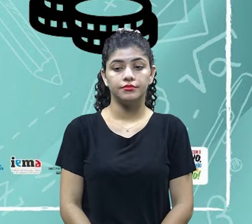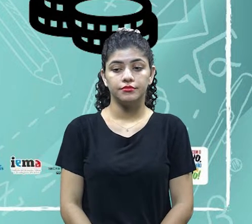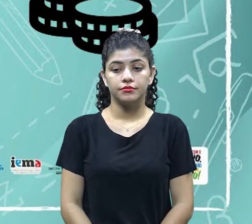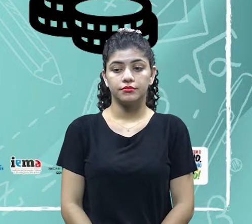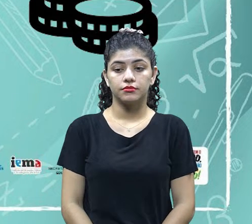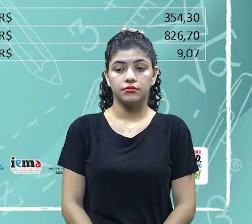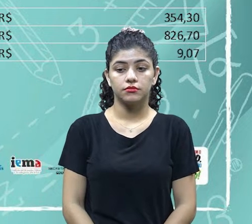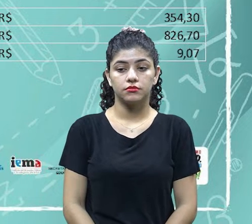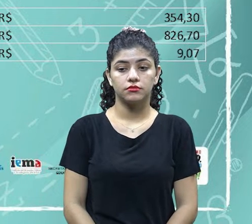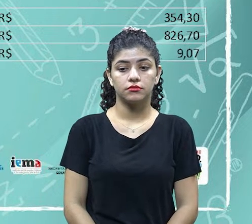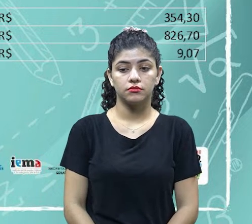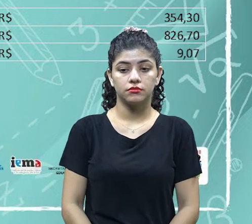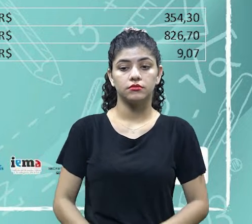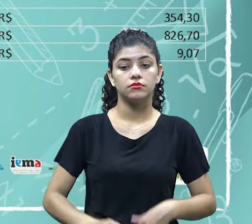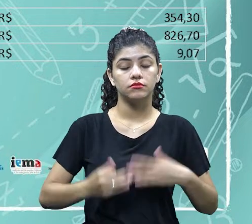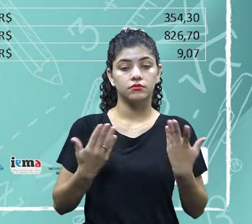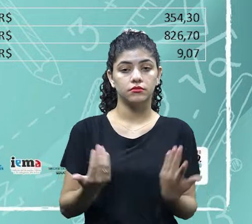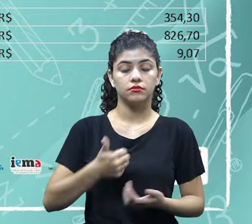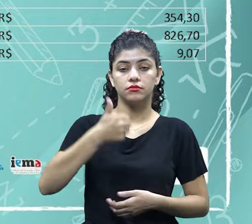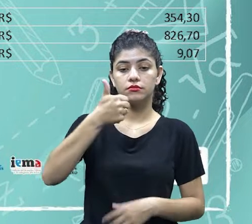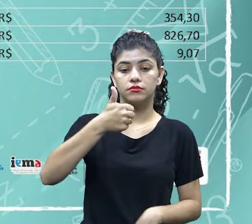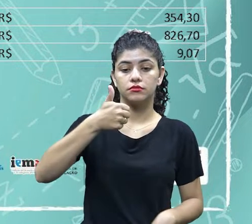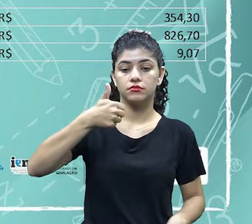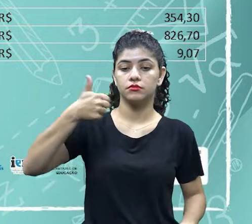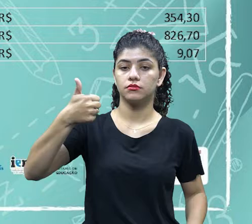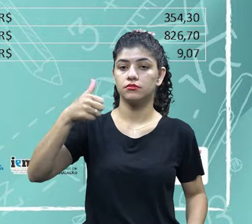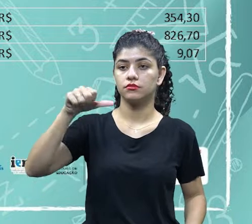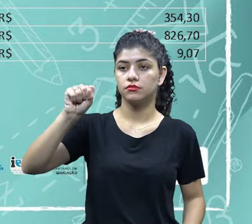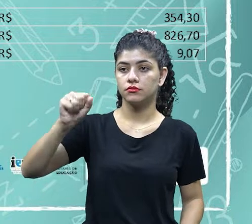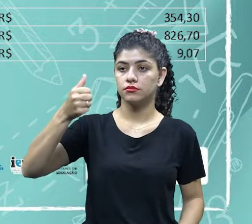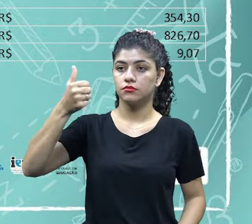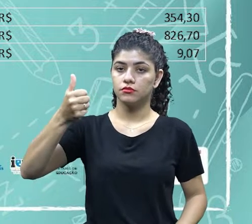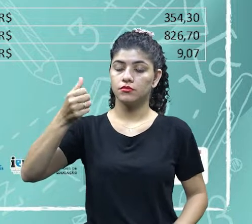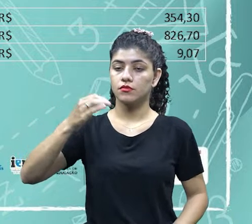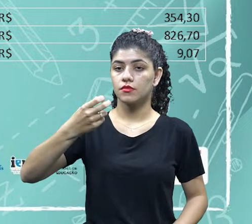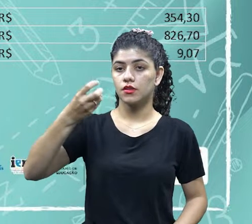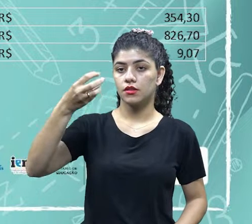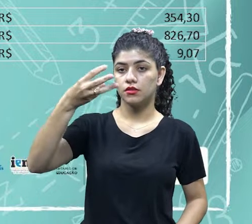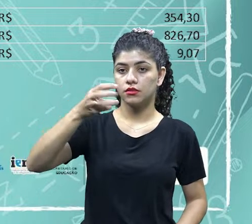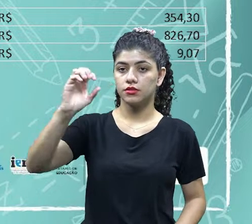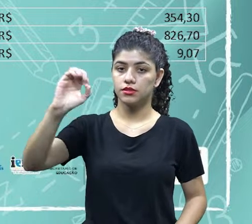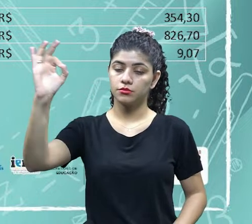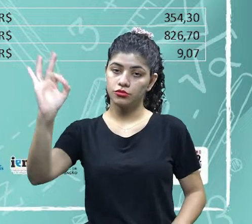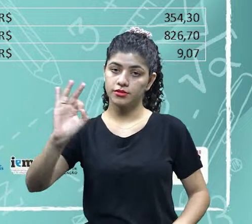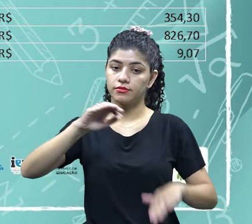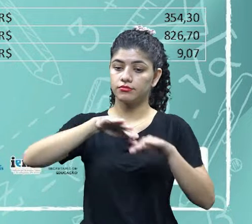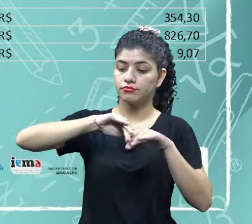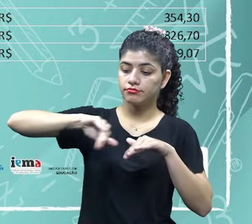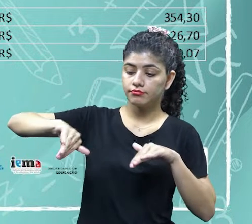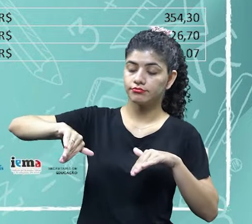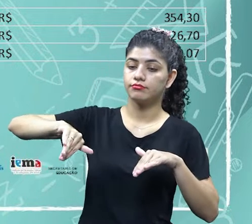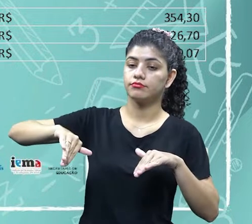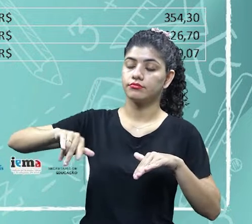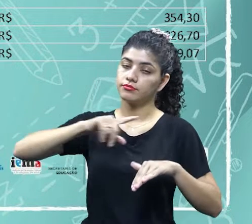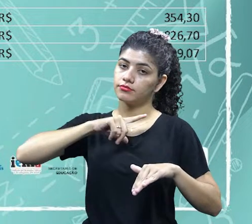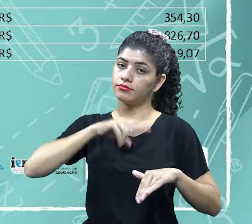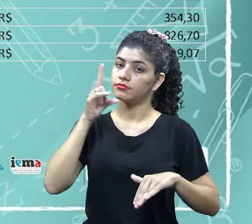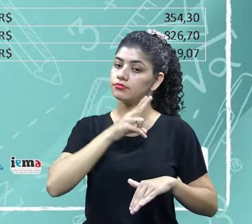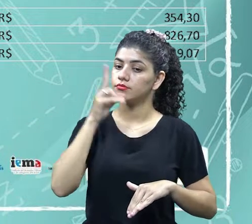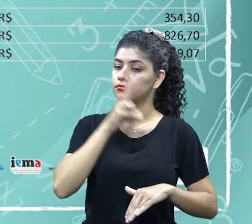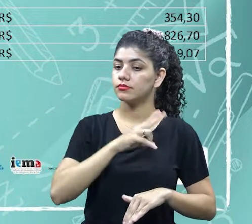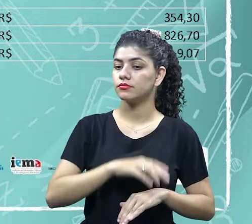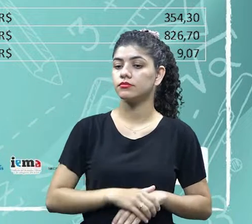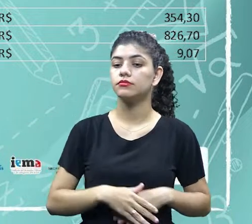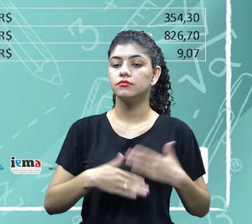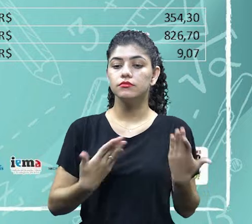emergência. Então, desse lucro de 1.181, ele tem que separar 30% desse valor, que é o quê? Que é a reserva